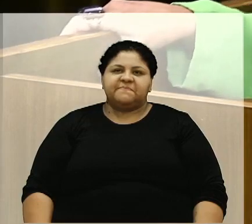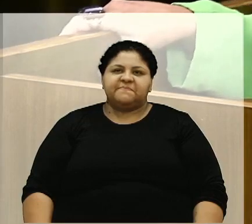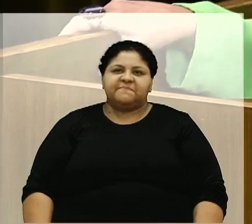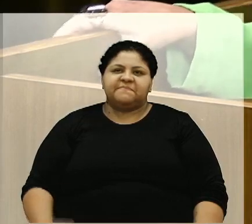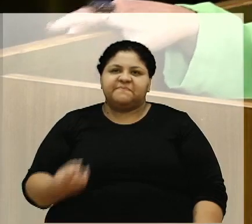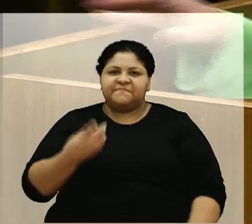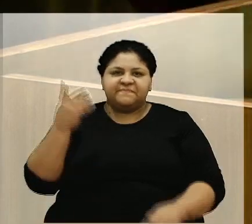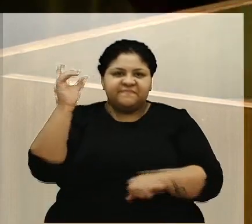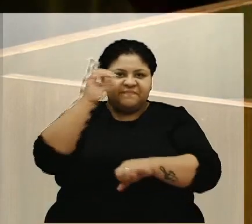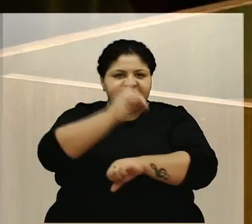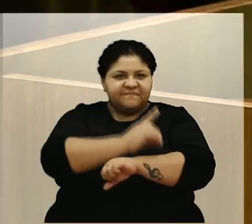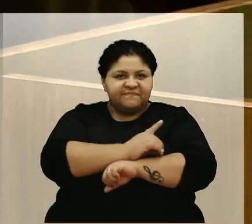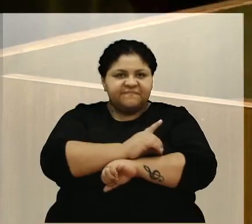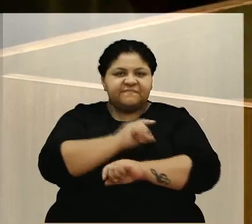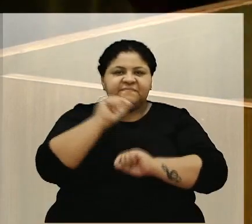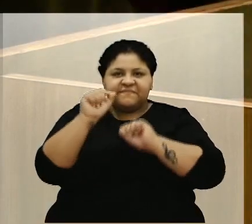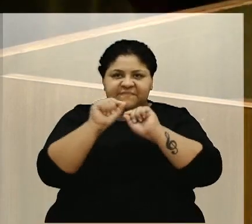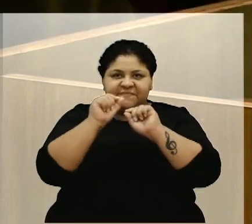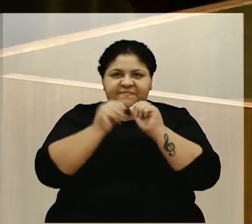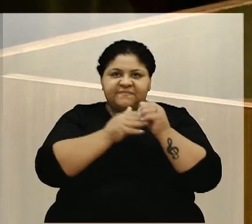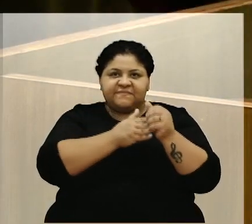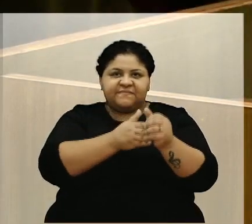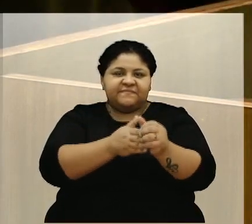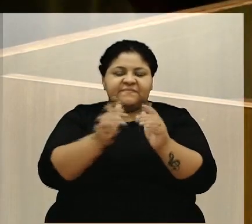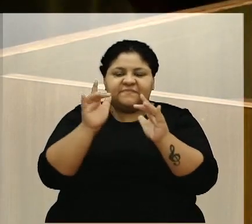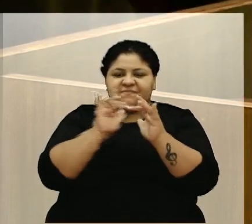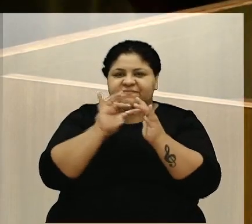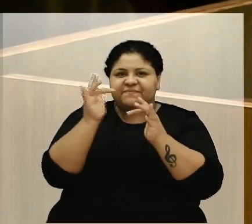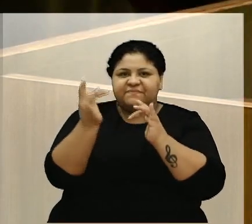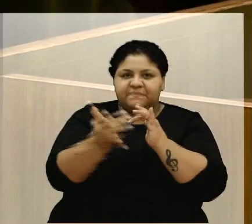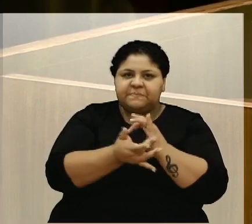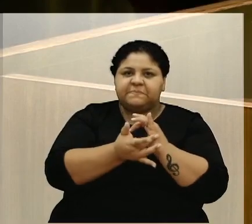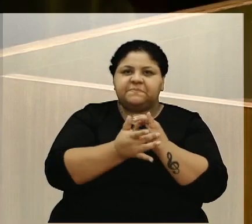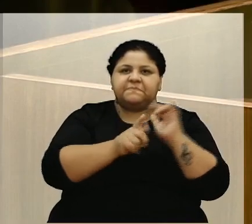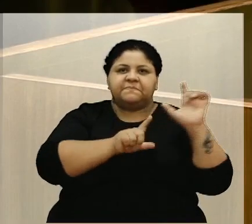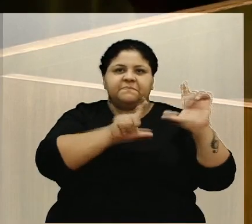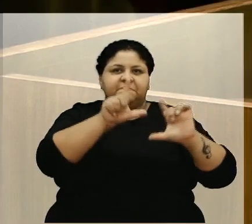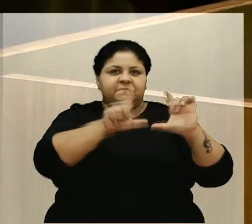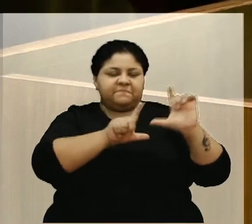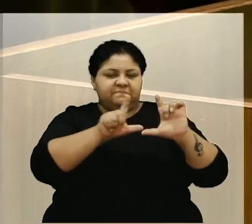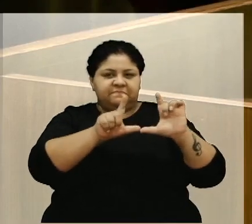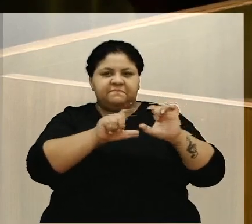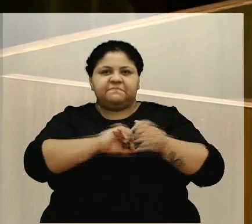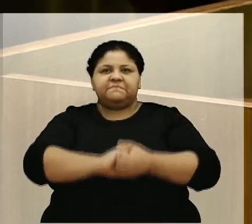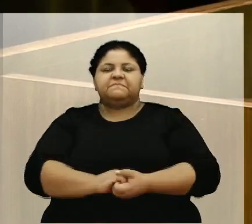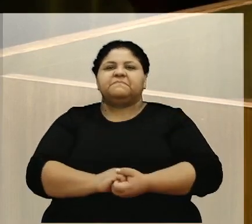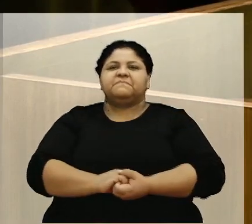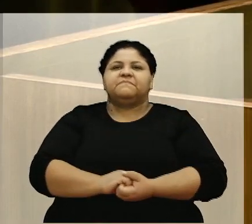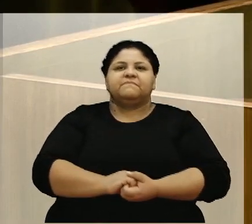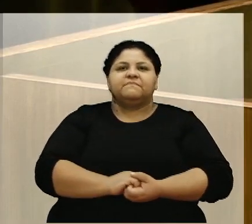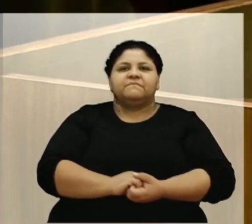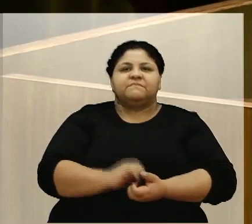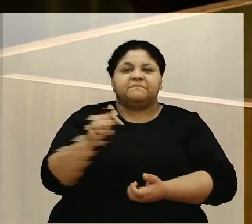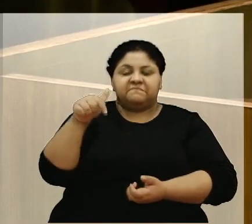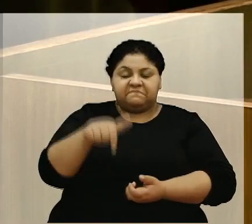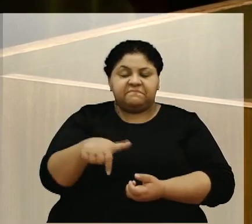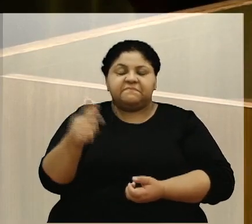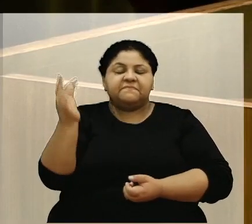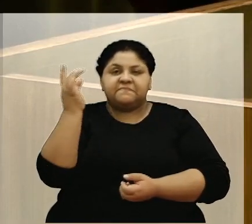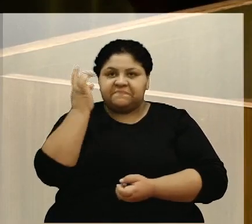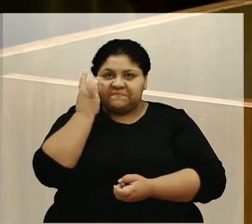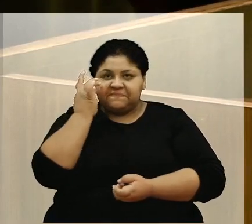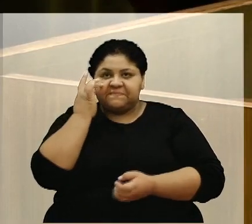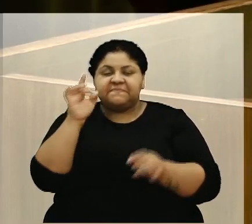Bom dia, quem nos acompanha aí nas redes, na TV Câmara, a quem está aqui presente,